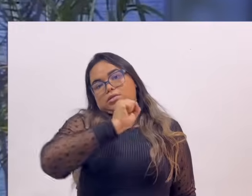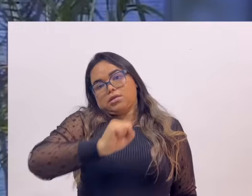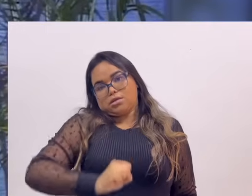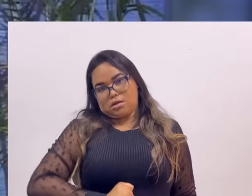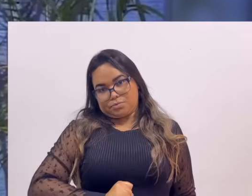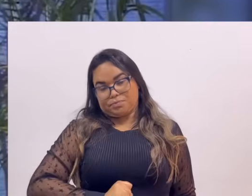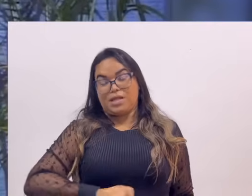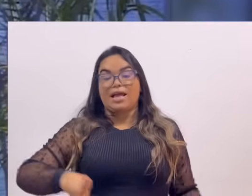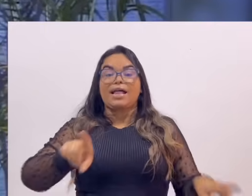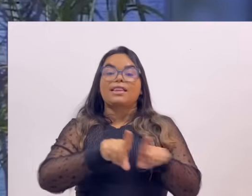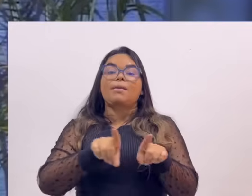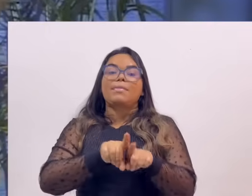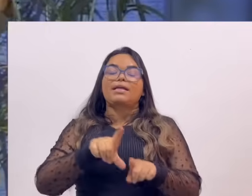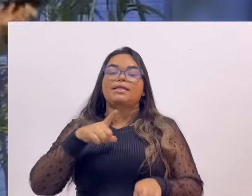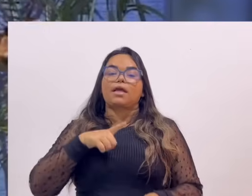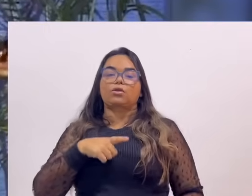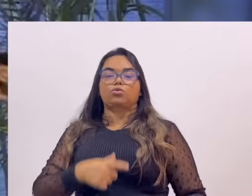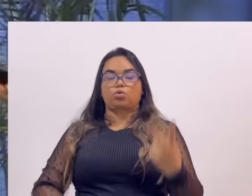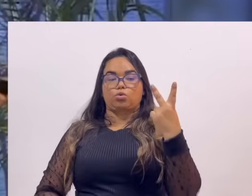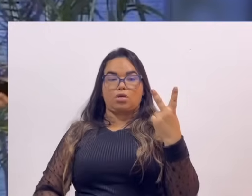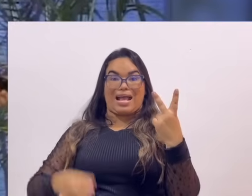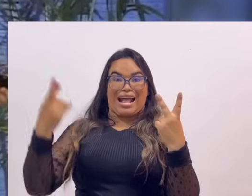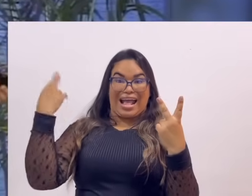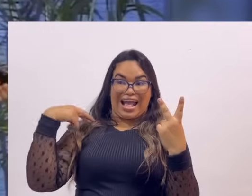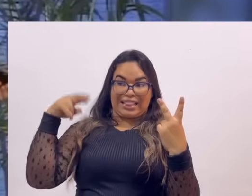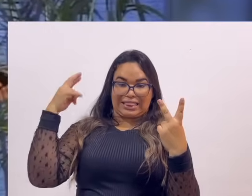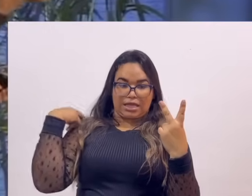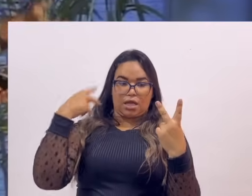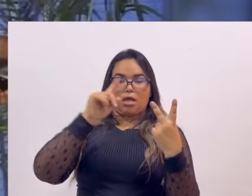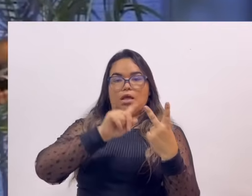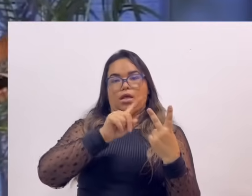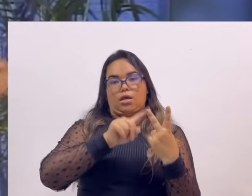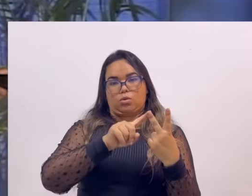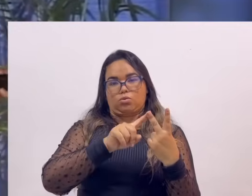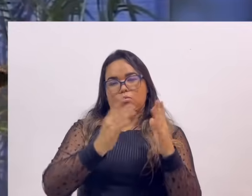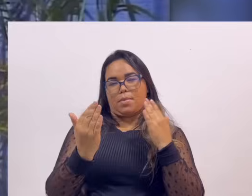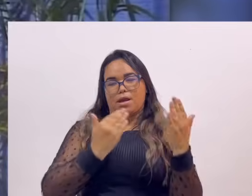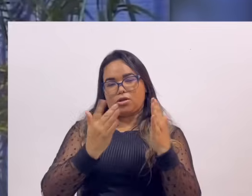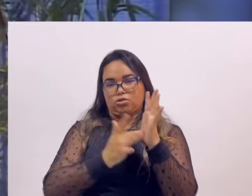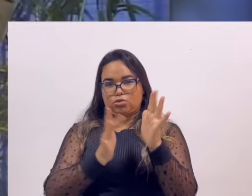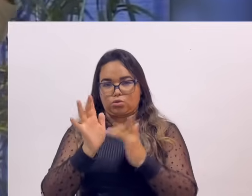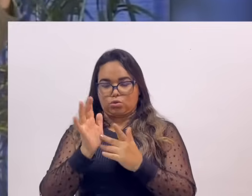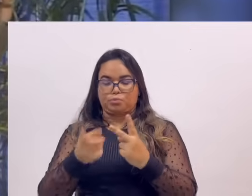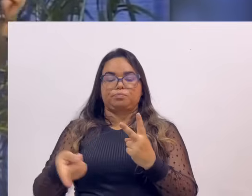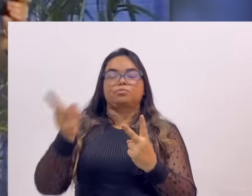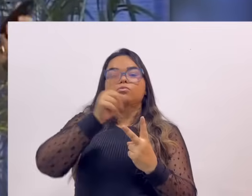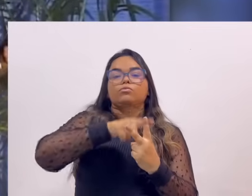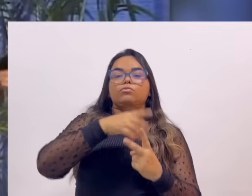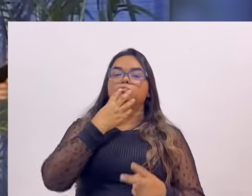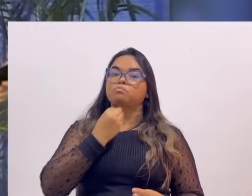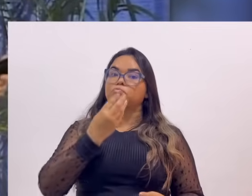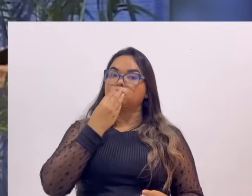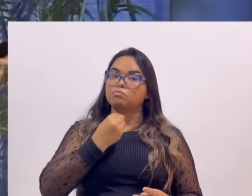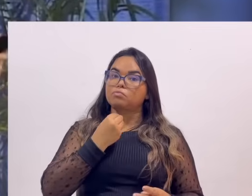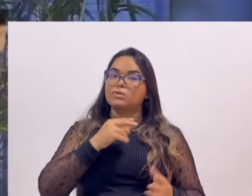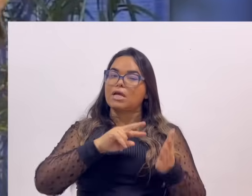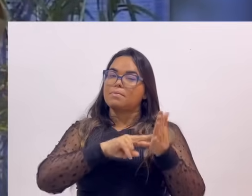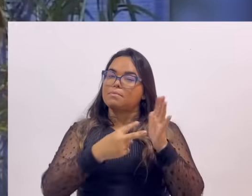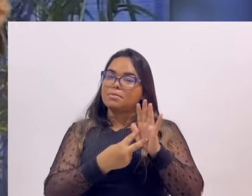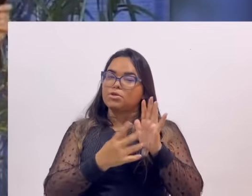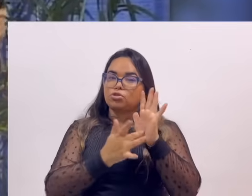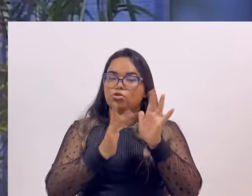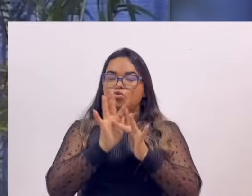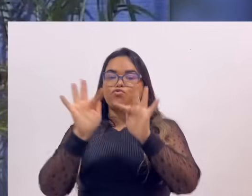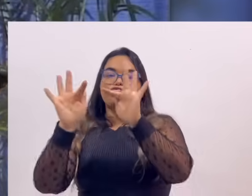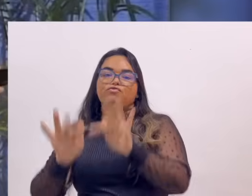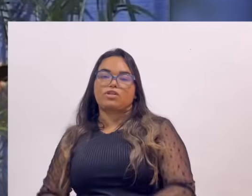O cordeiro representava Cristo no início do seu ministério e o carneiro representava Cristo no final do seu ministério. E se